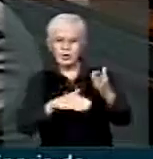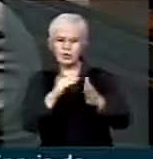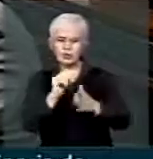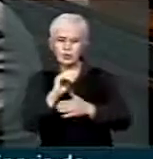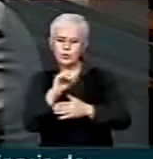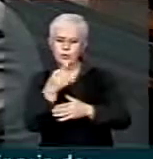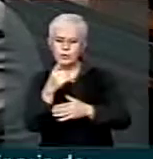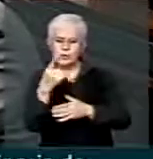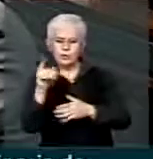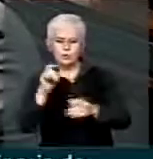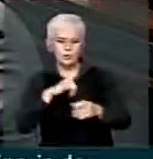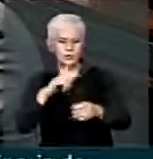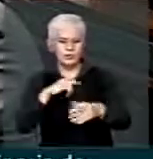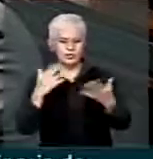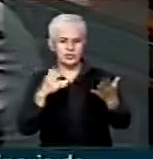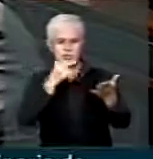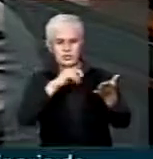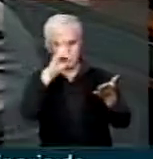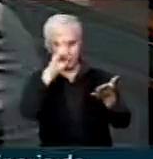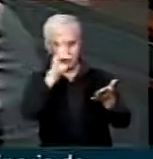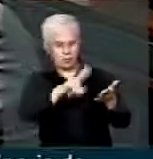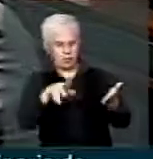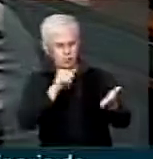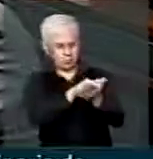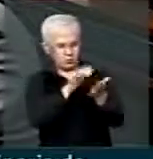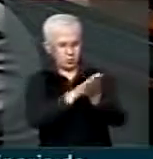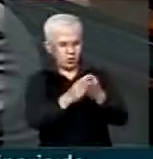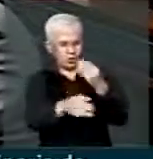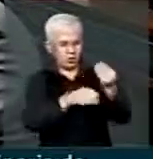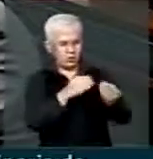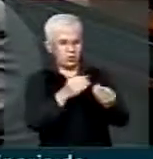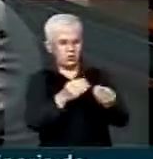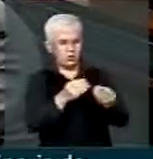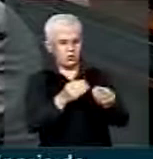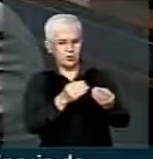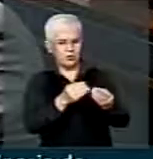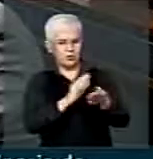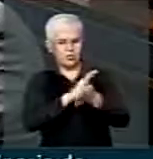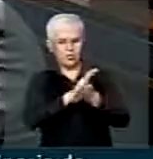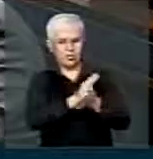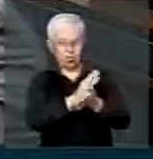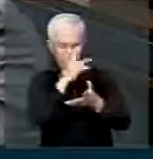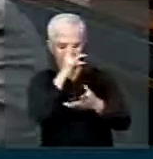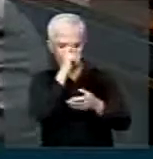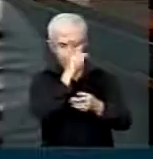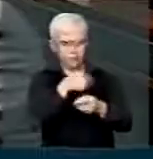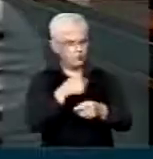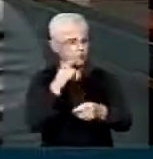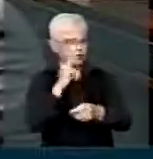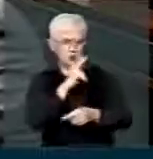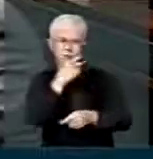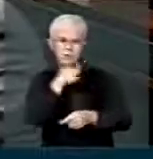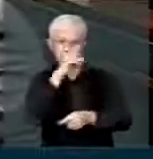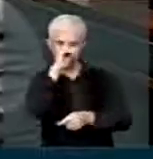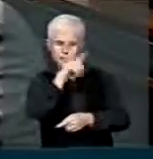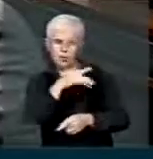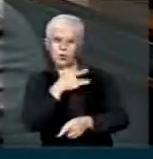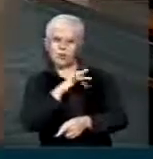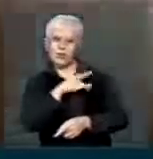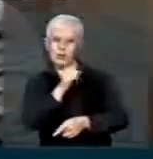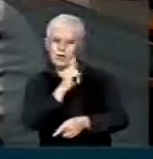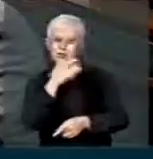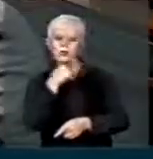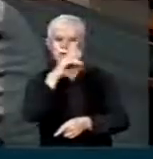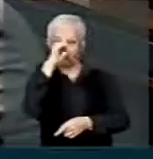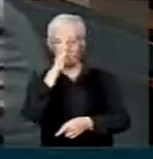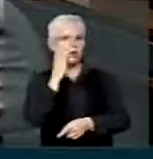tomar e agora o senhor está sendo usado realmente, não como bode expiatório? Eu não vejo o senhor como um coitadinho, como alguns veem. Eu vejo o senhor que sabe